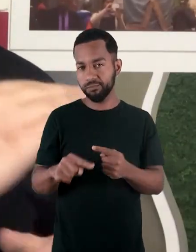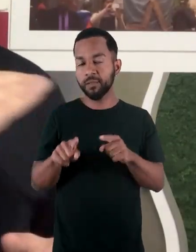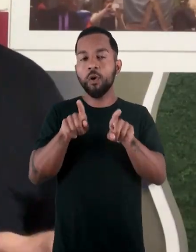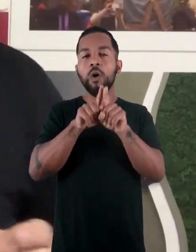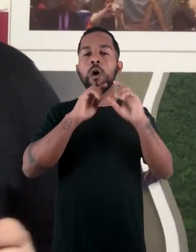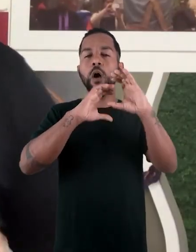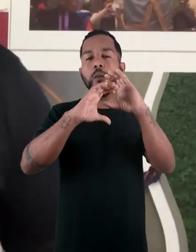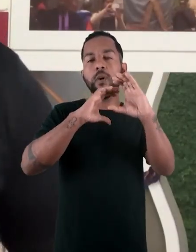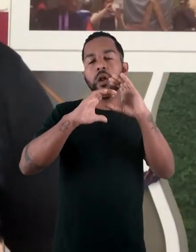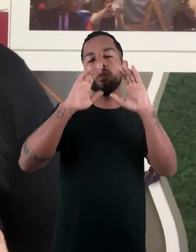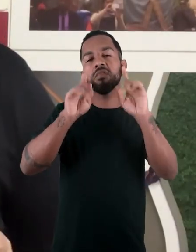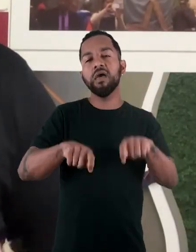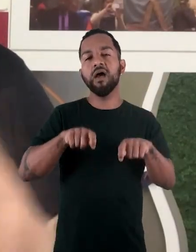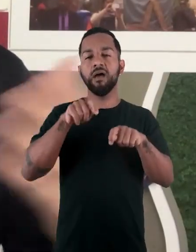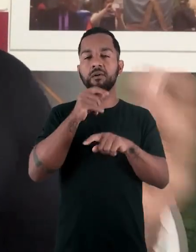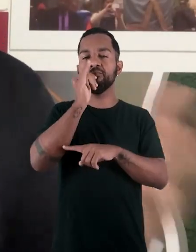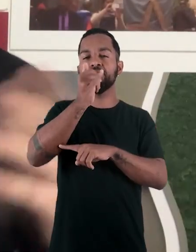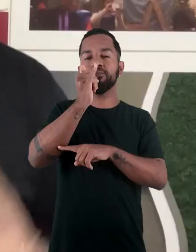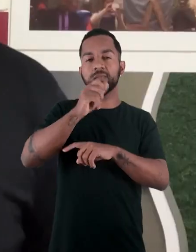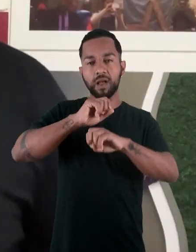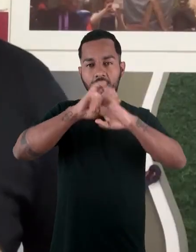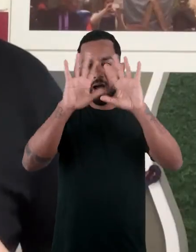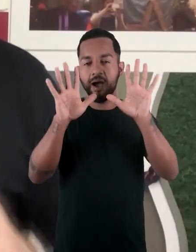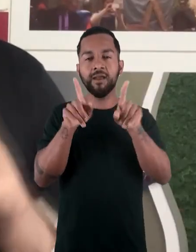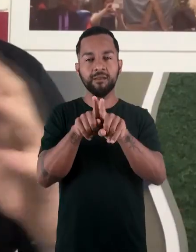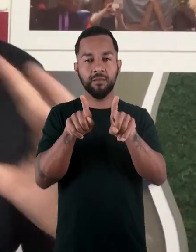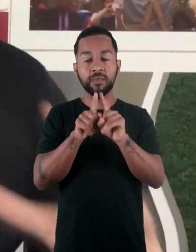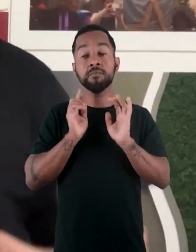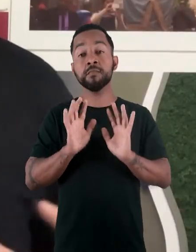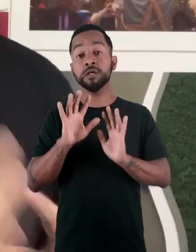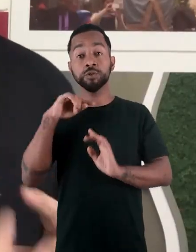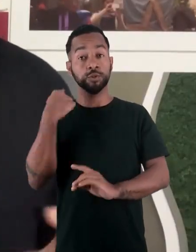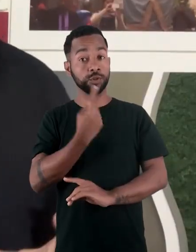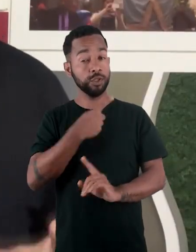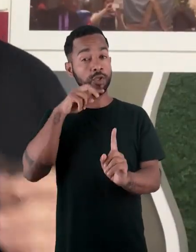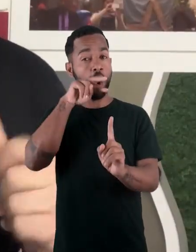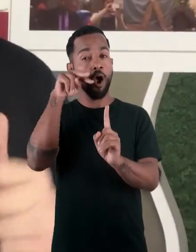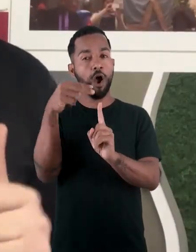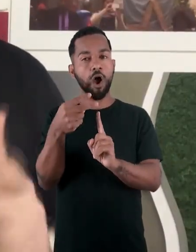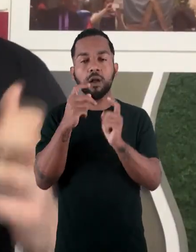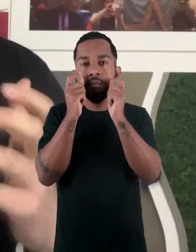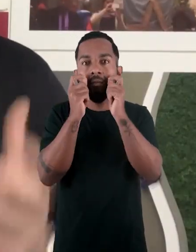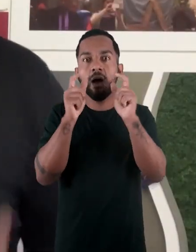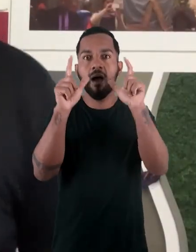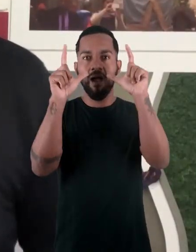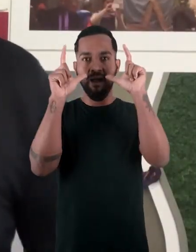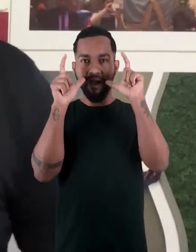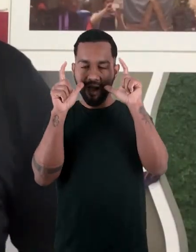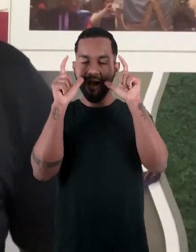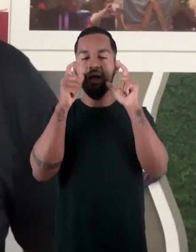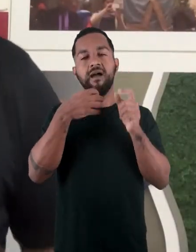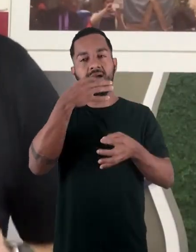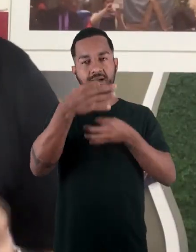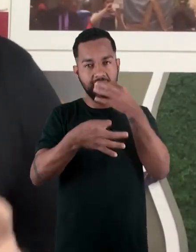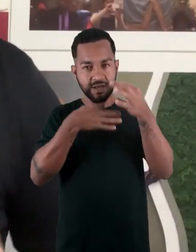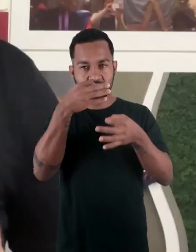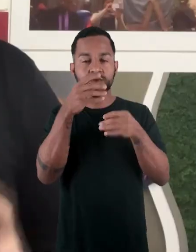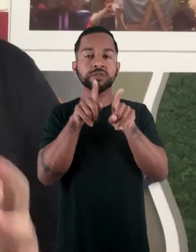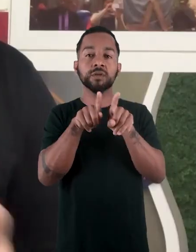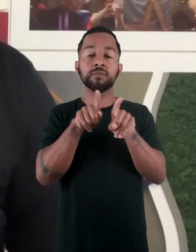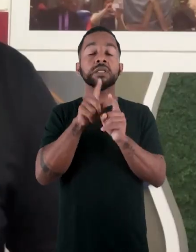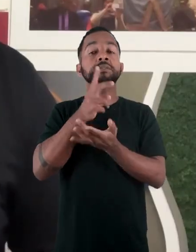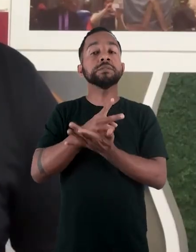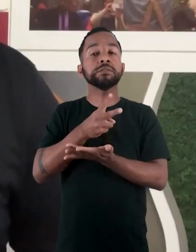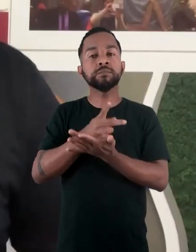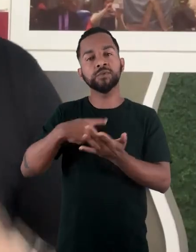uma linha de narrativa clara ou não. A gente vai olhar para tudo isso despertando o nosso senso crítico. Sempre quando a gente fala